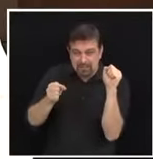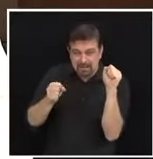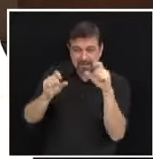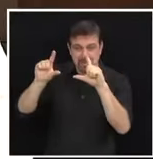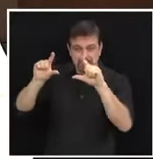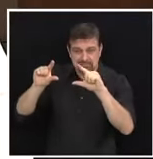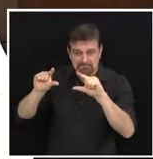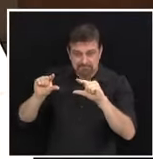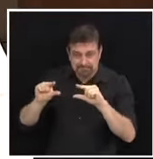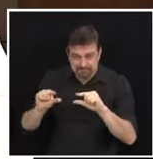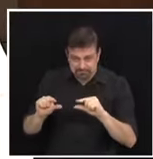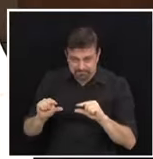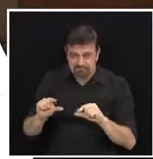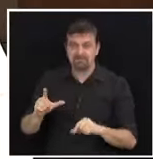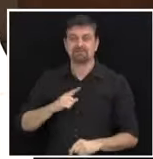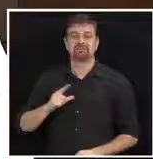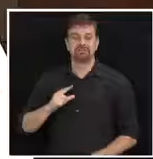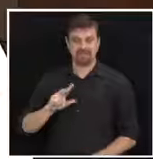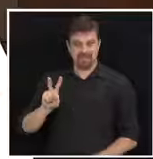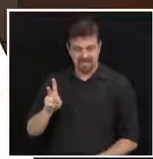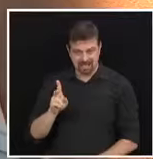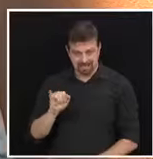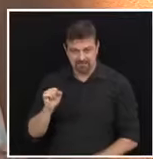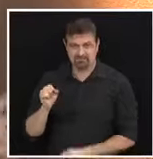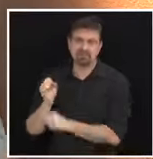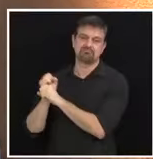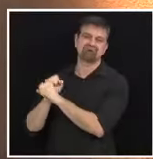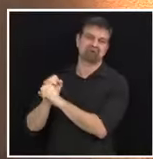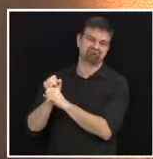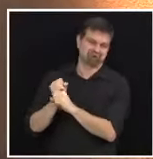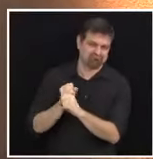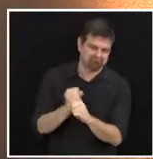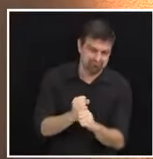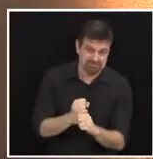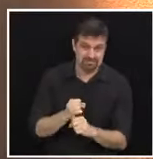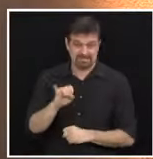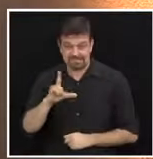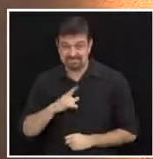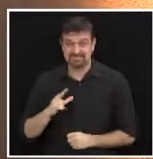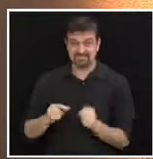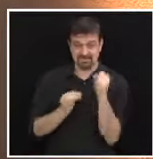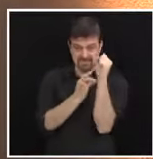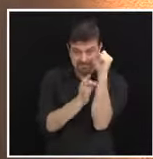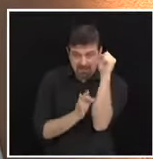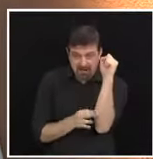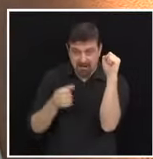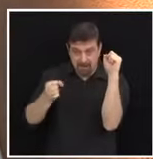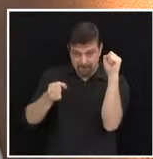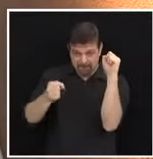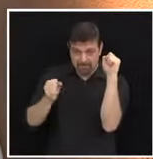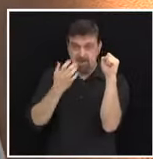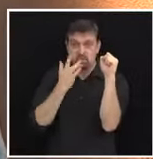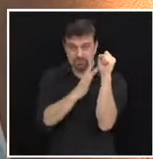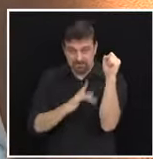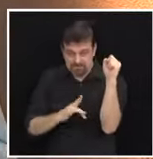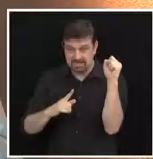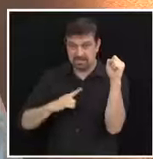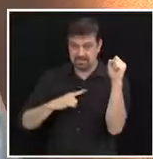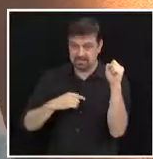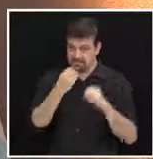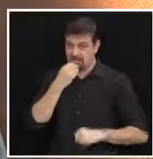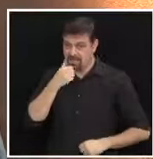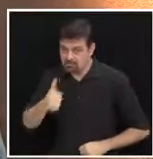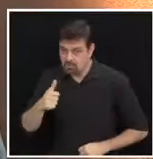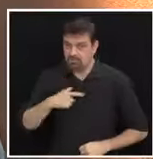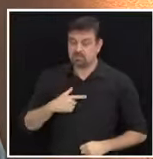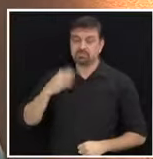já tem uma infecção pelo vírus há bastante tempo. Se esse número está mais alto, a gente sabe que é mais recente. E isso